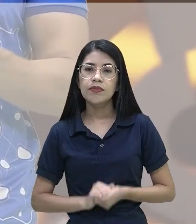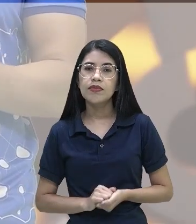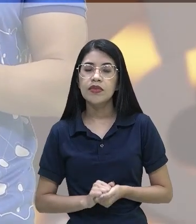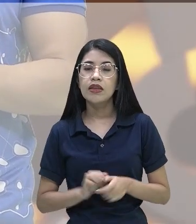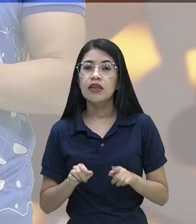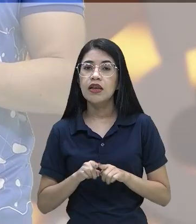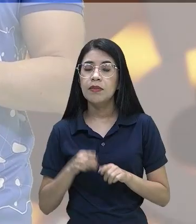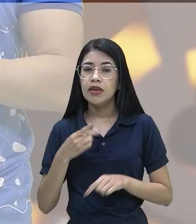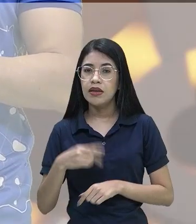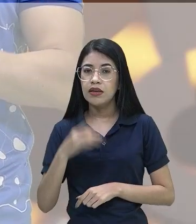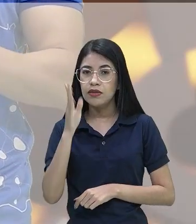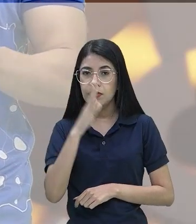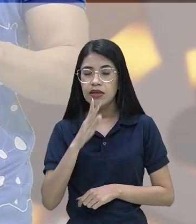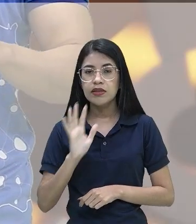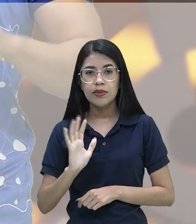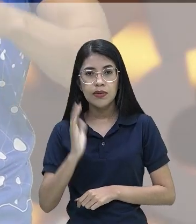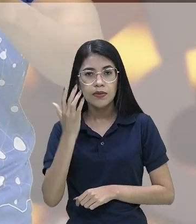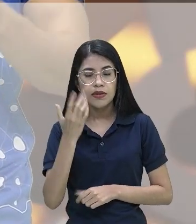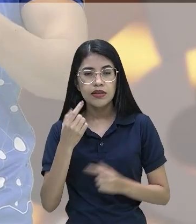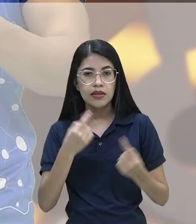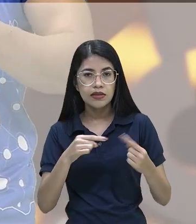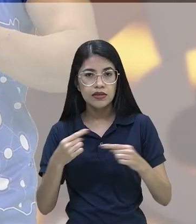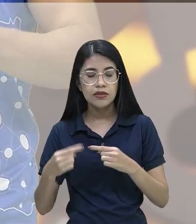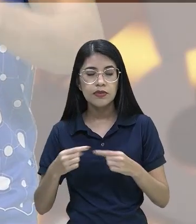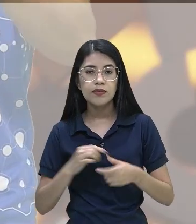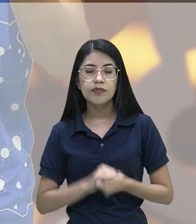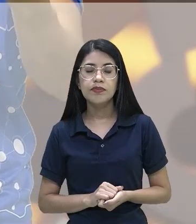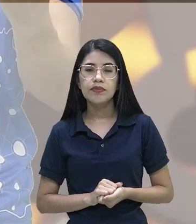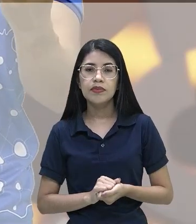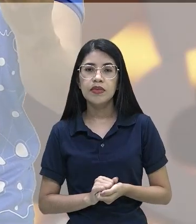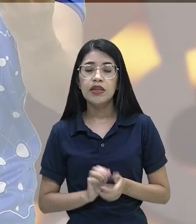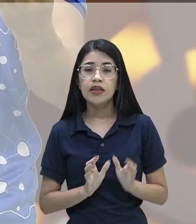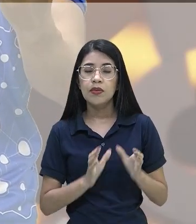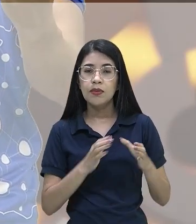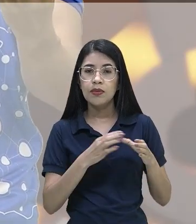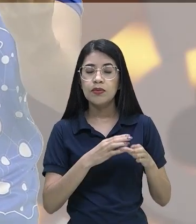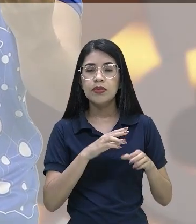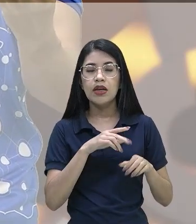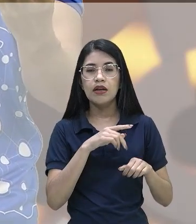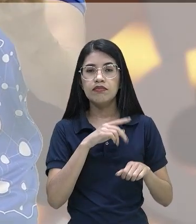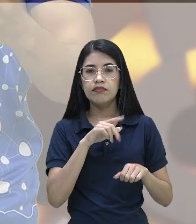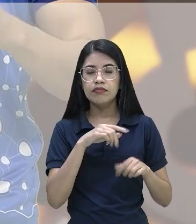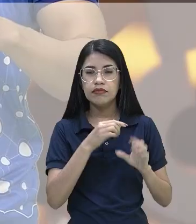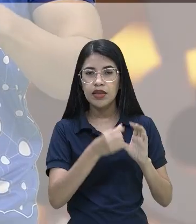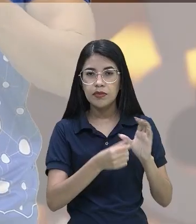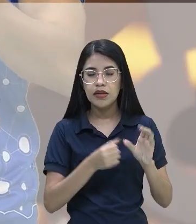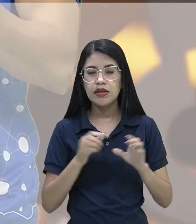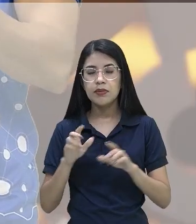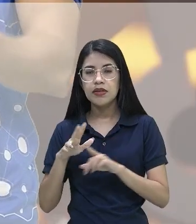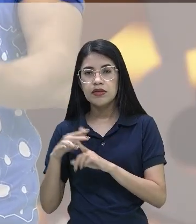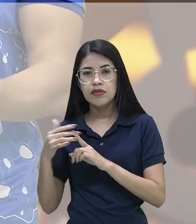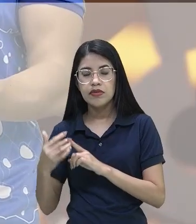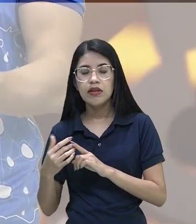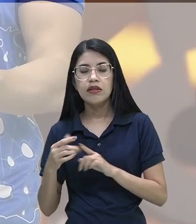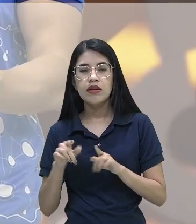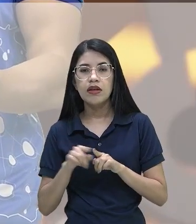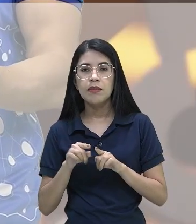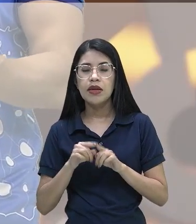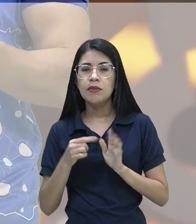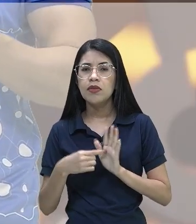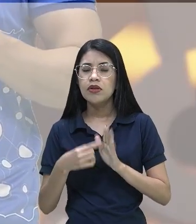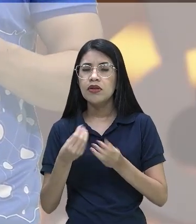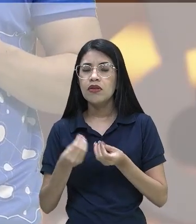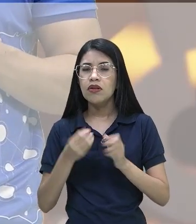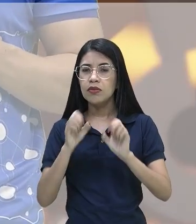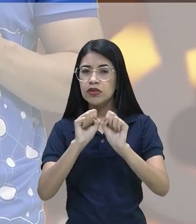no nosso país, certo? Bem, cada lado, né, Estados Unidos e União Soviética, tentou mostrar o seu sistema